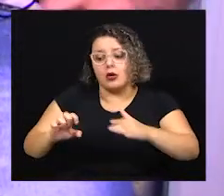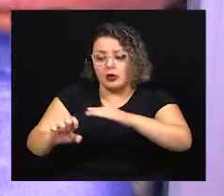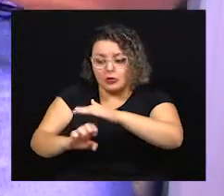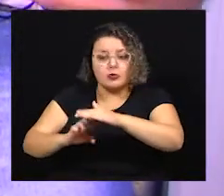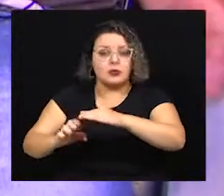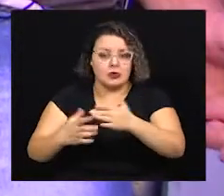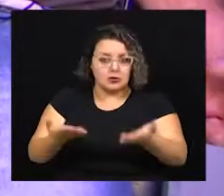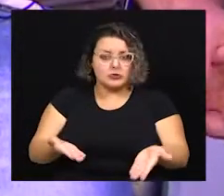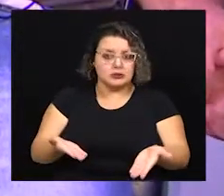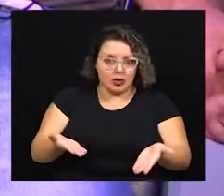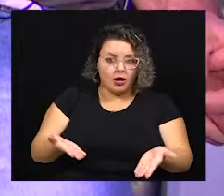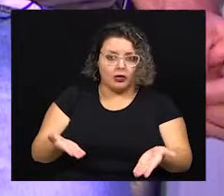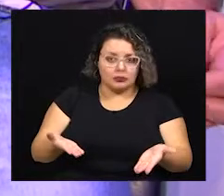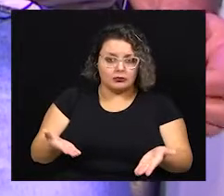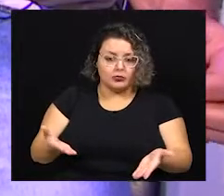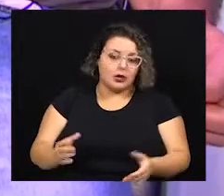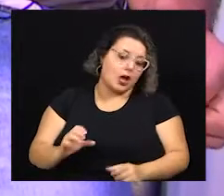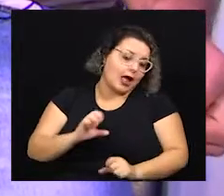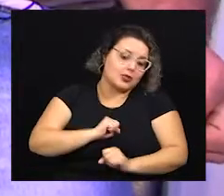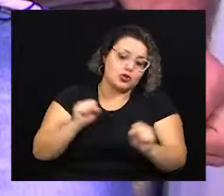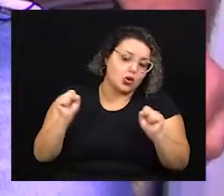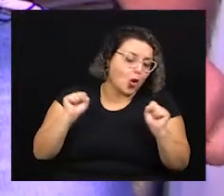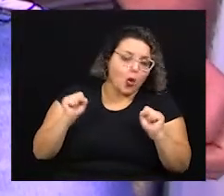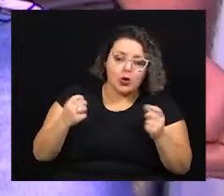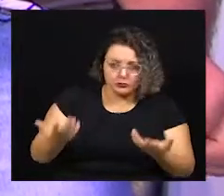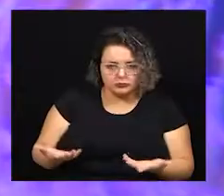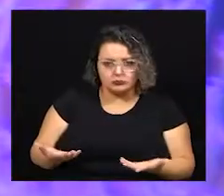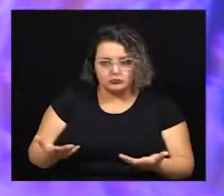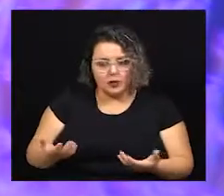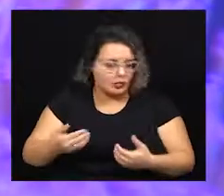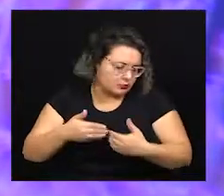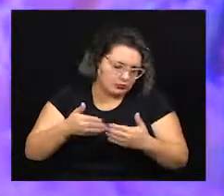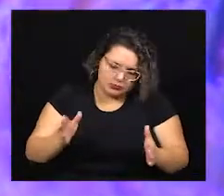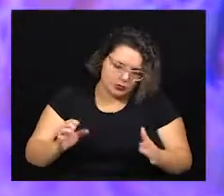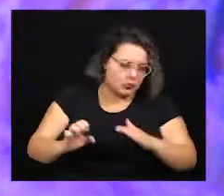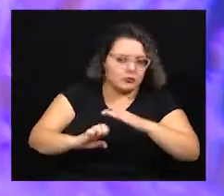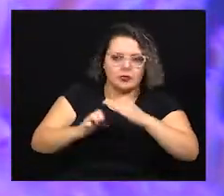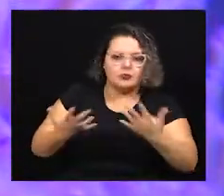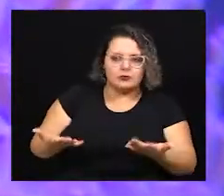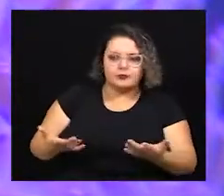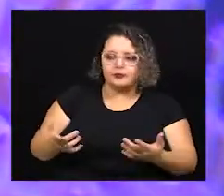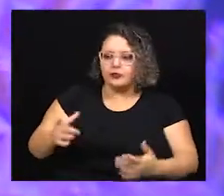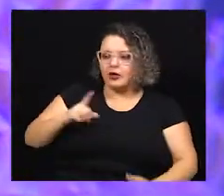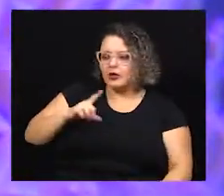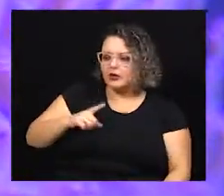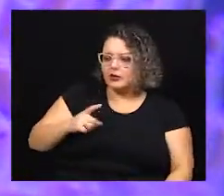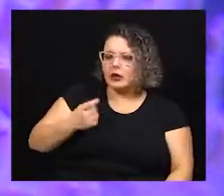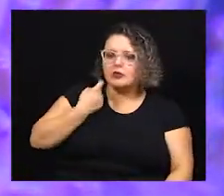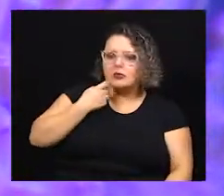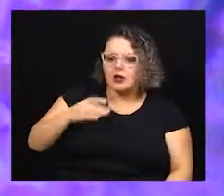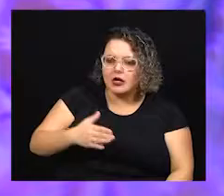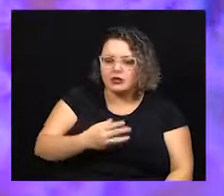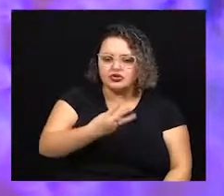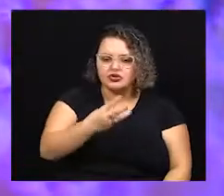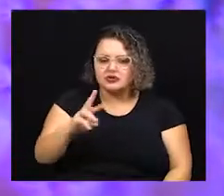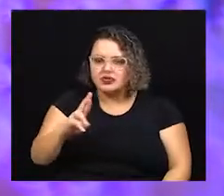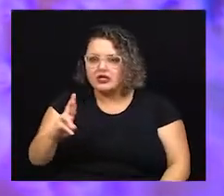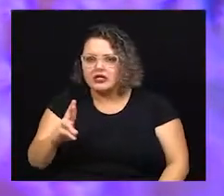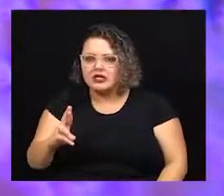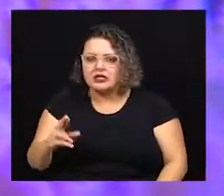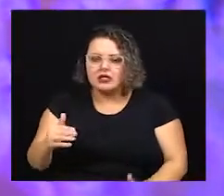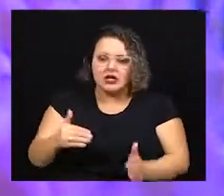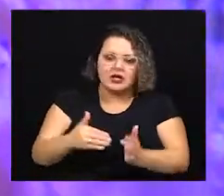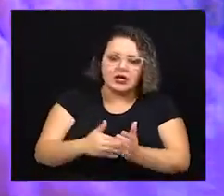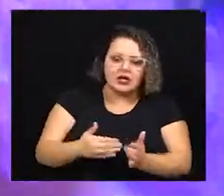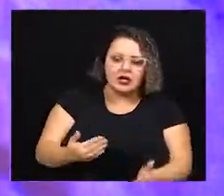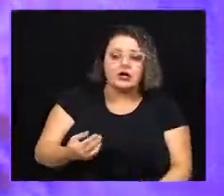Isso acontece? Isso acontece. Por exemplo, aqui você tem peixe que varia de Cara, R$3. Como eu te